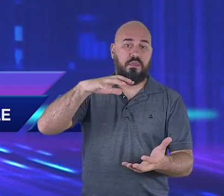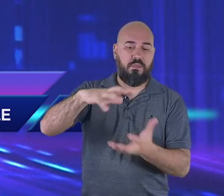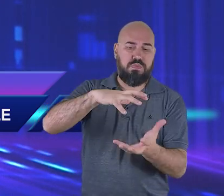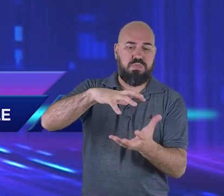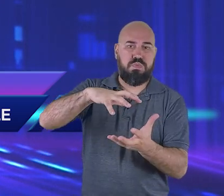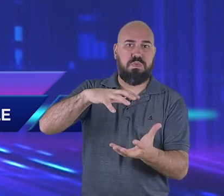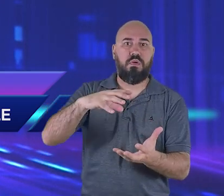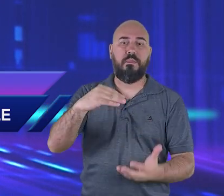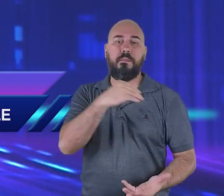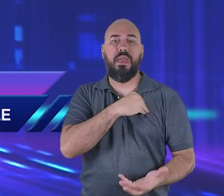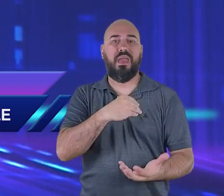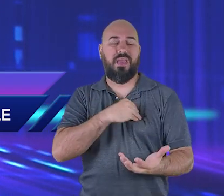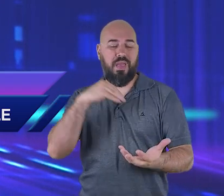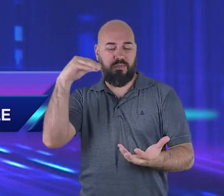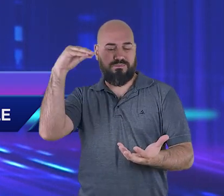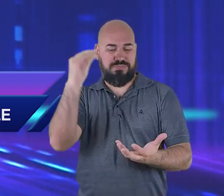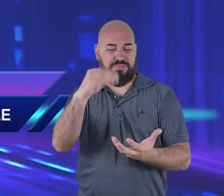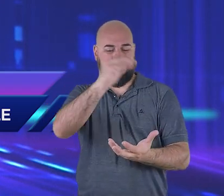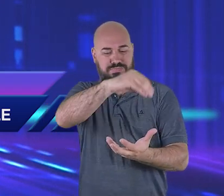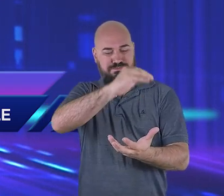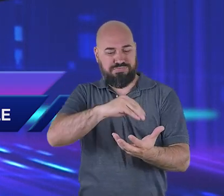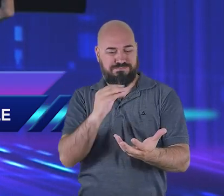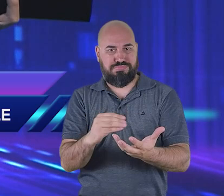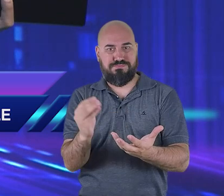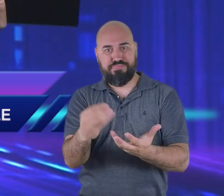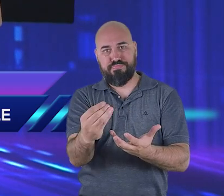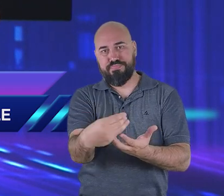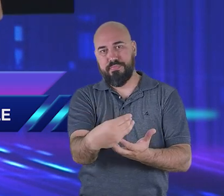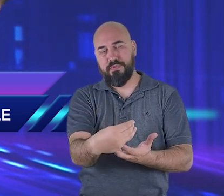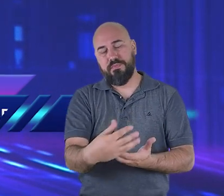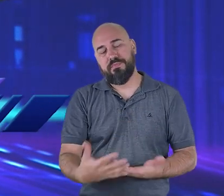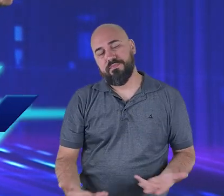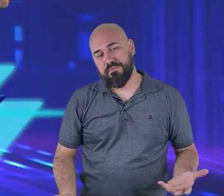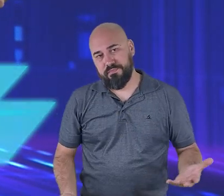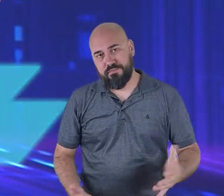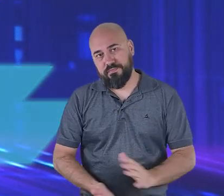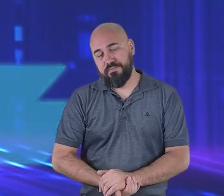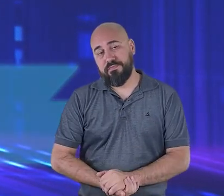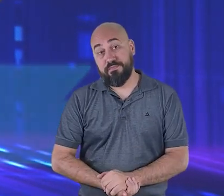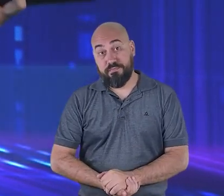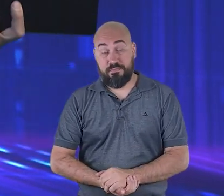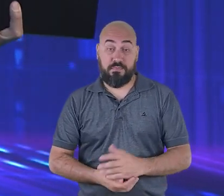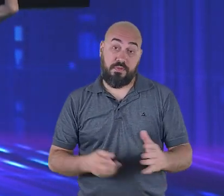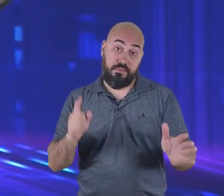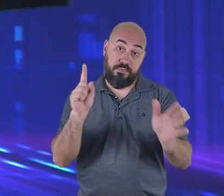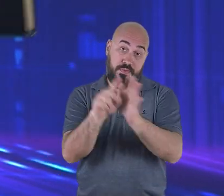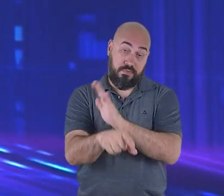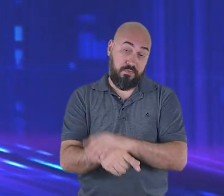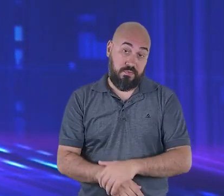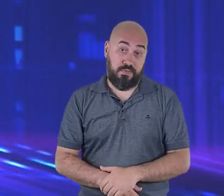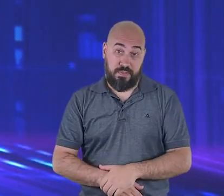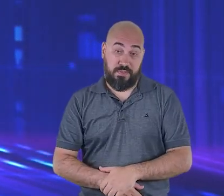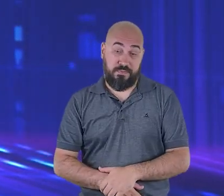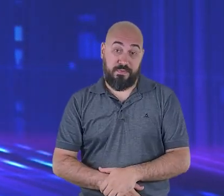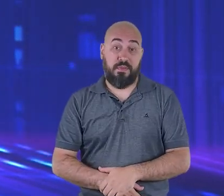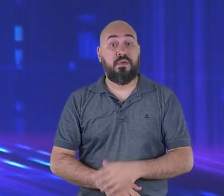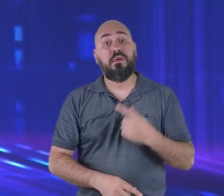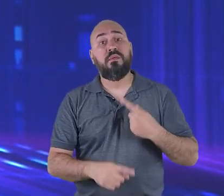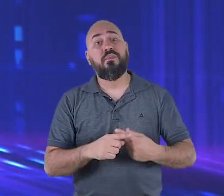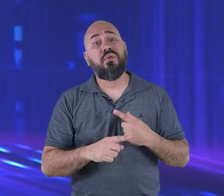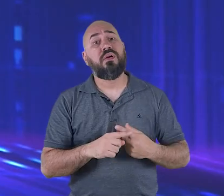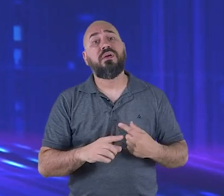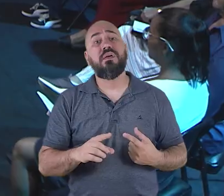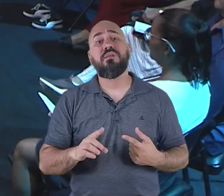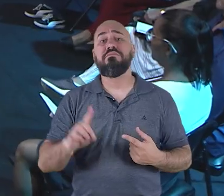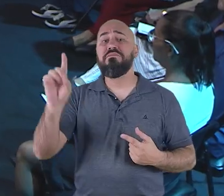em rebelião. Então, a sua pergunta pode ser: por que Deus não destruiu o Adão e a Eva?